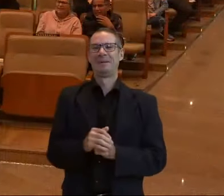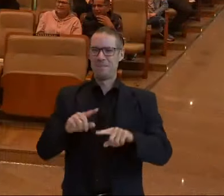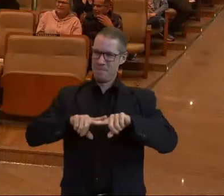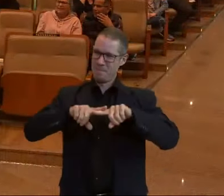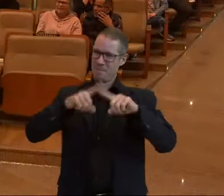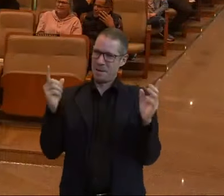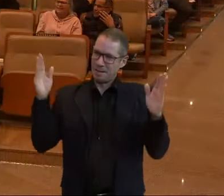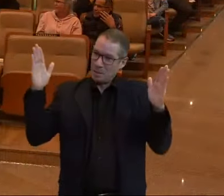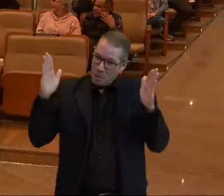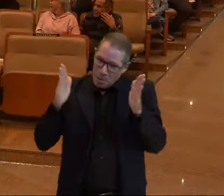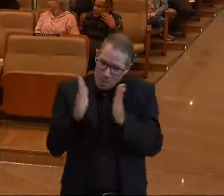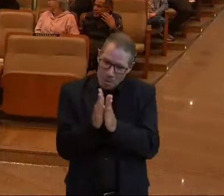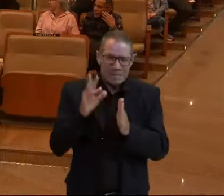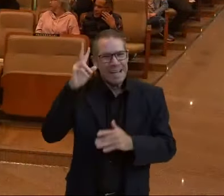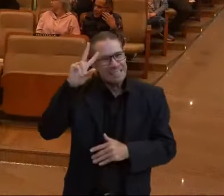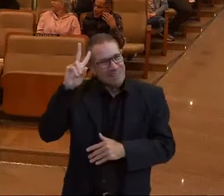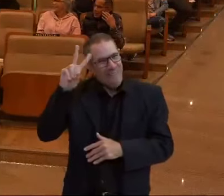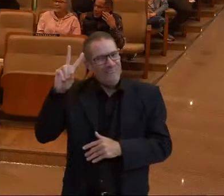mas encurta a história aí.